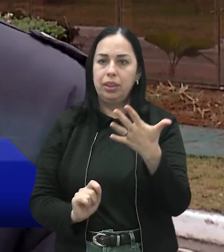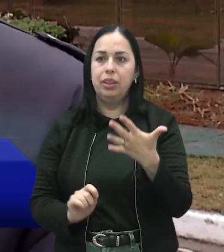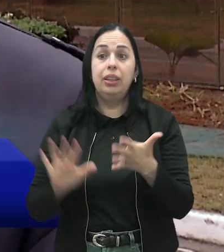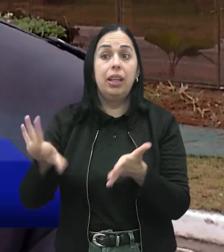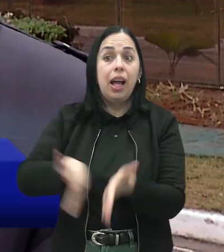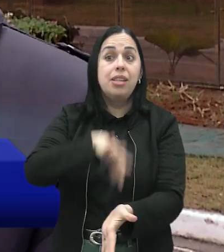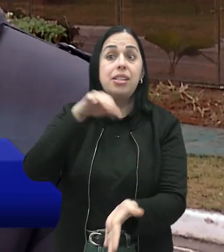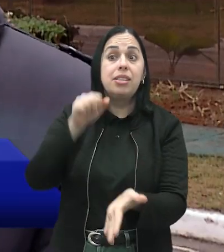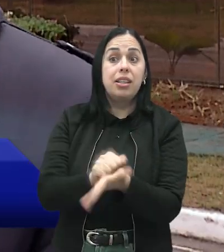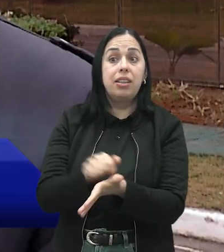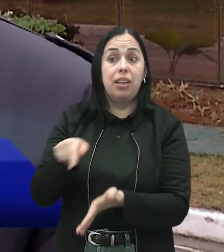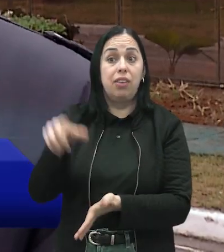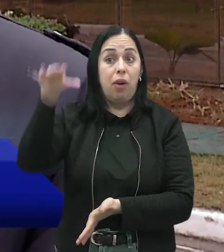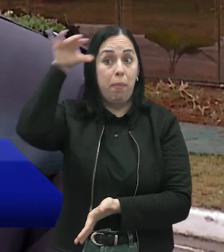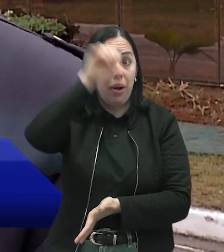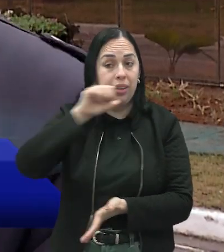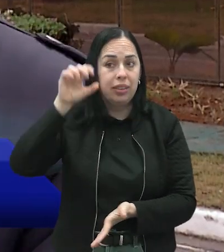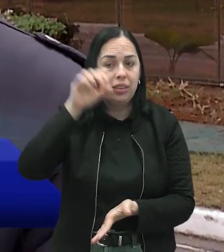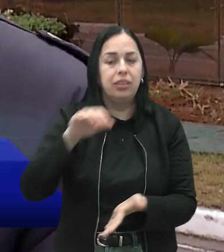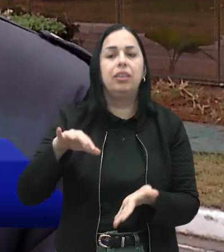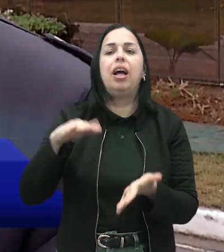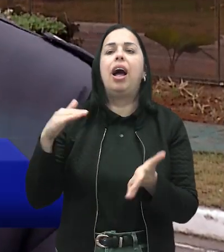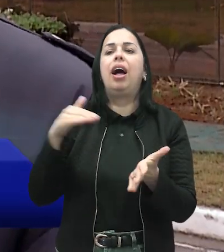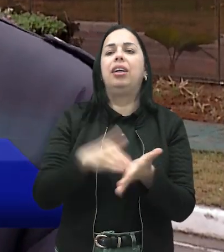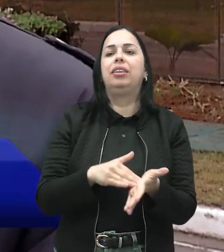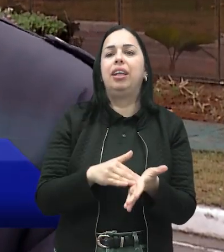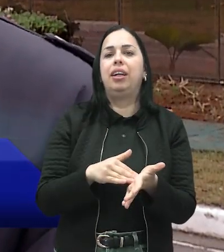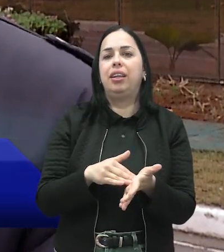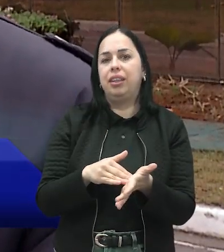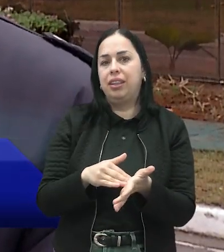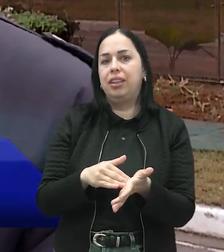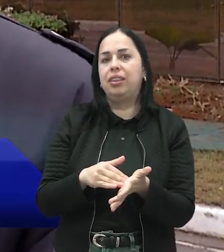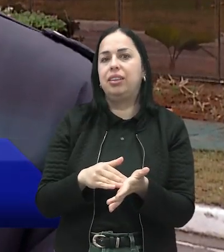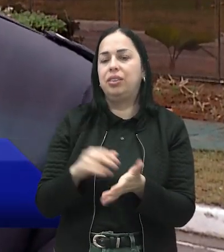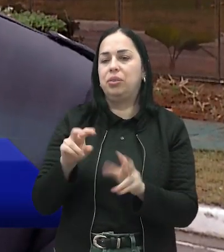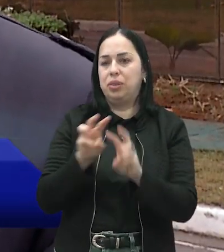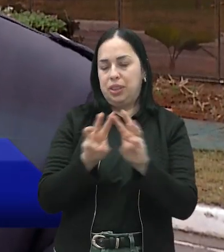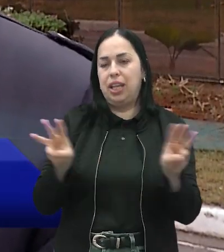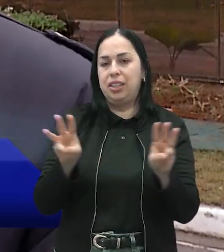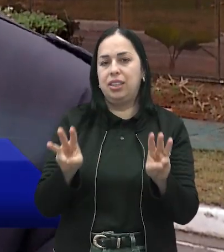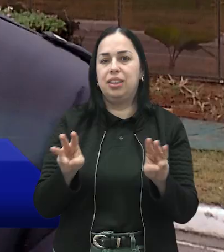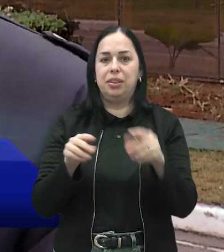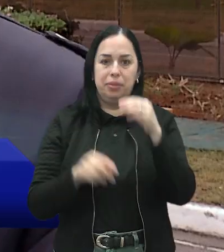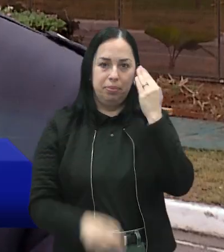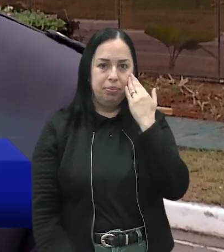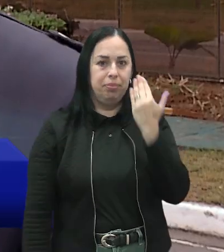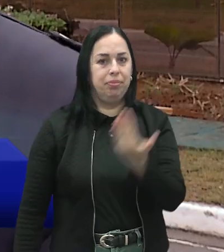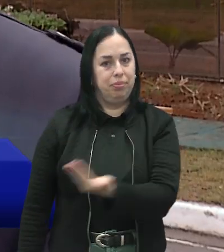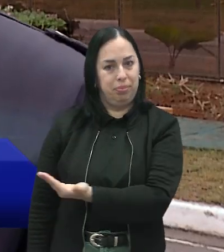halterofilismo. Tá? As inscrições permanecerão abertas até o final do curso, né, no site